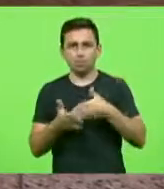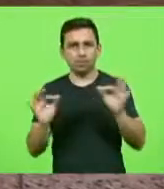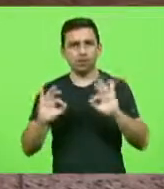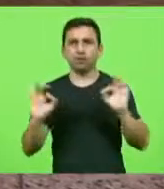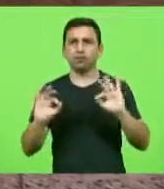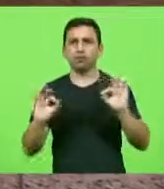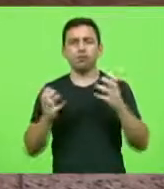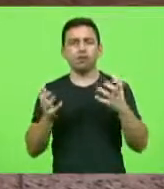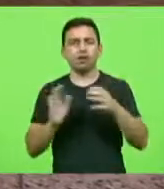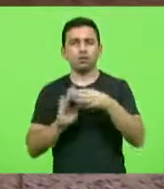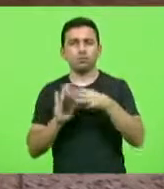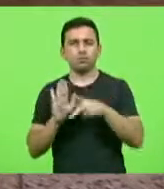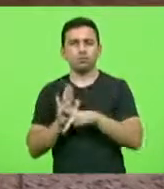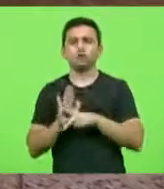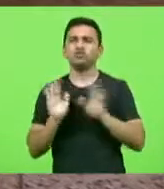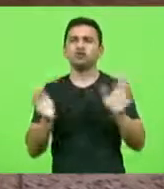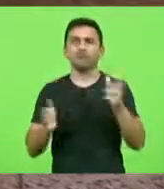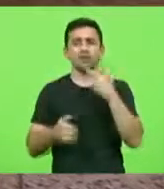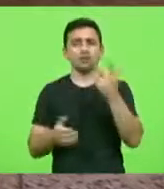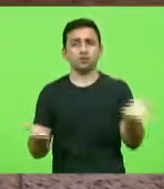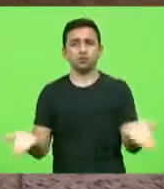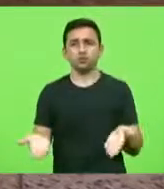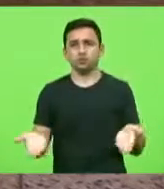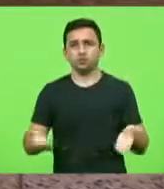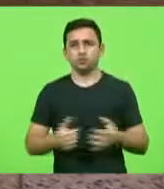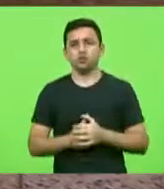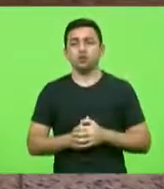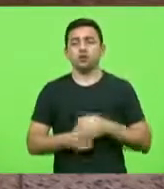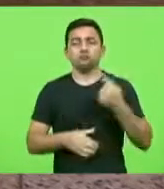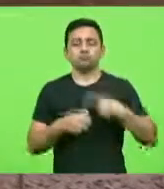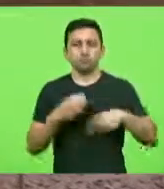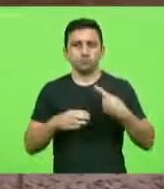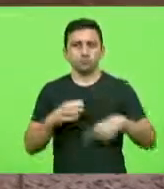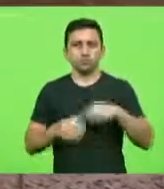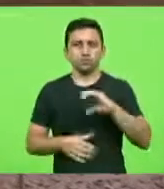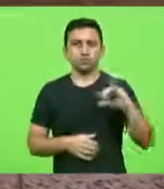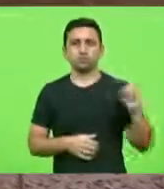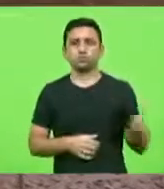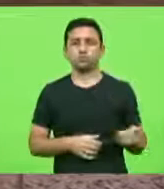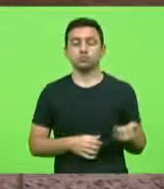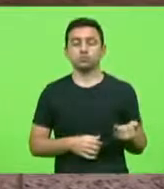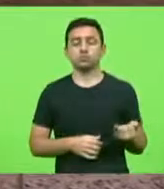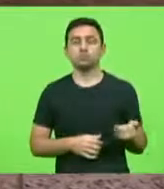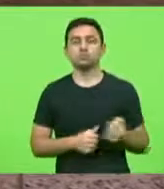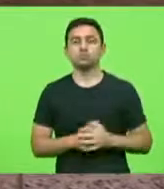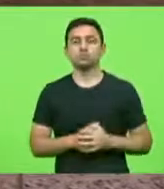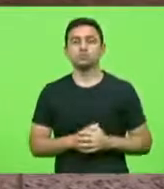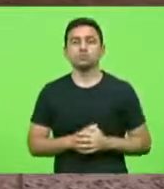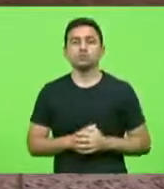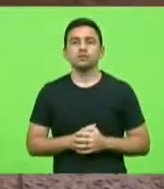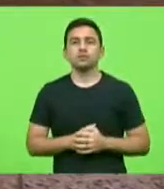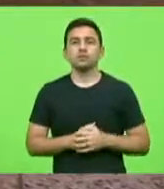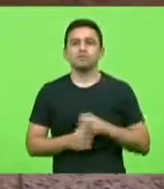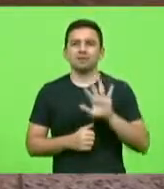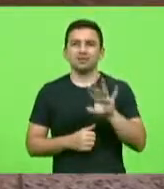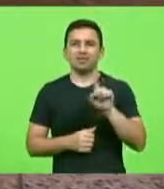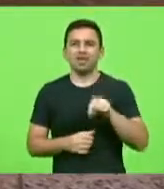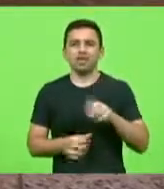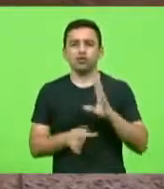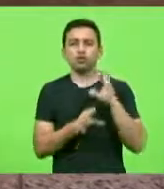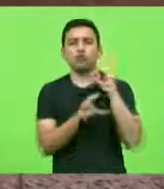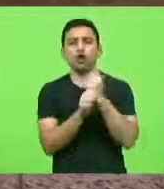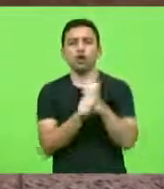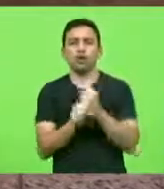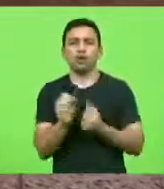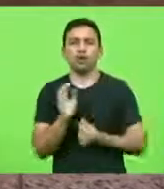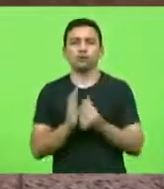medida provisória, já falei isso hoje na Comissão de Constituição e Justiça, mas não é somar orçamento